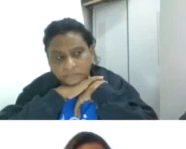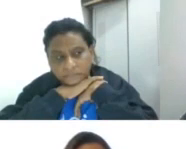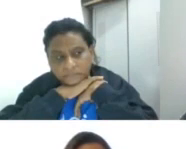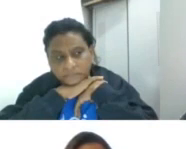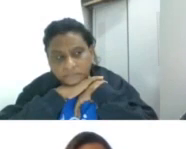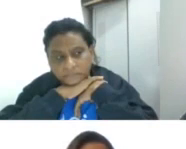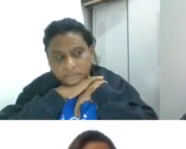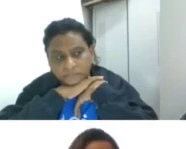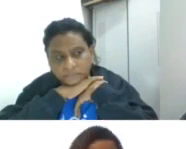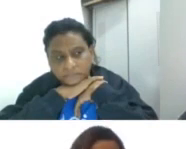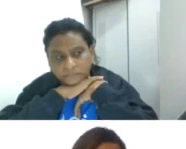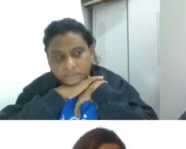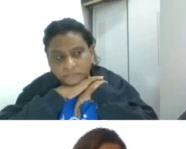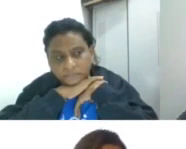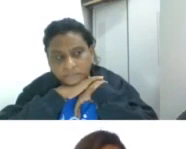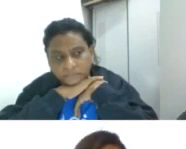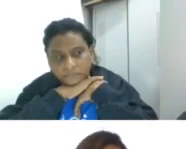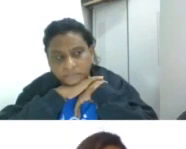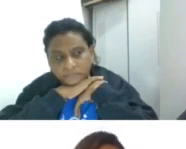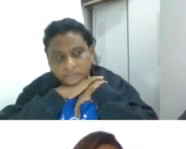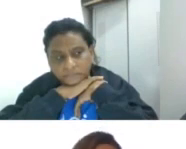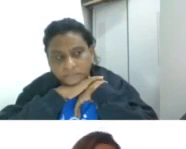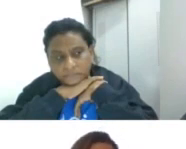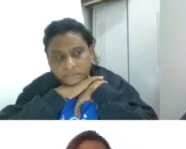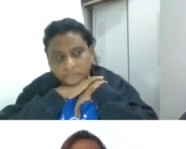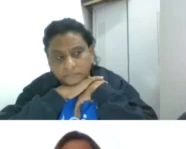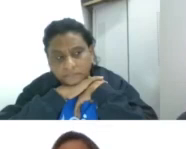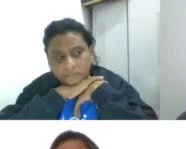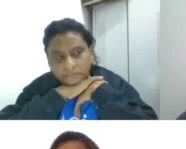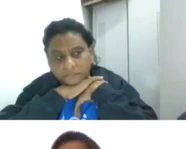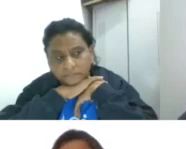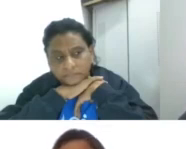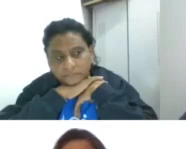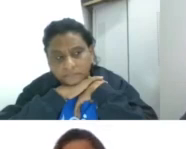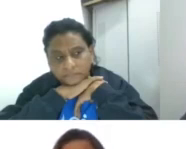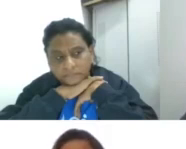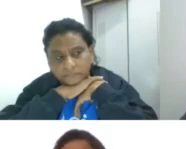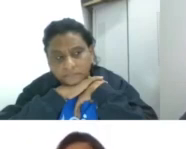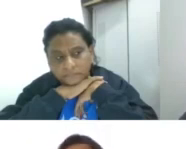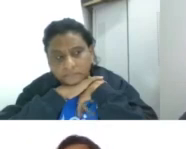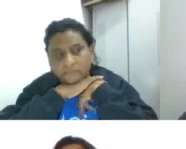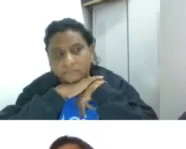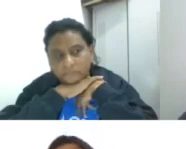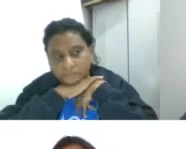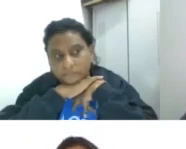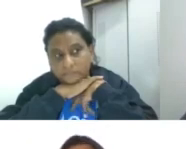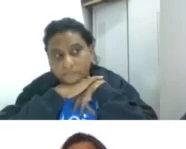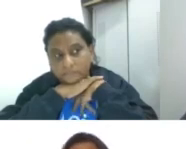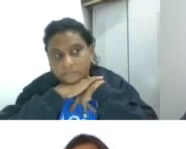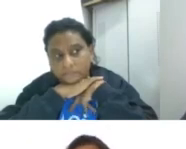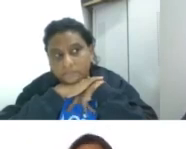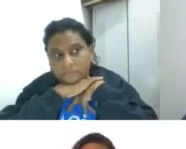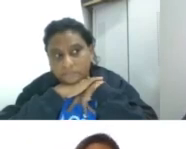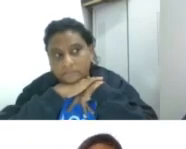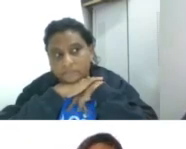mas que também podem ser tuberculose pensando nessa dificuldade dos profissionais de saúde o ministério criou e validou esse instrumento que é muito importante que auxilie os